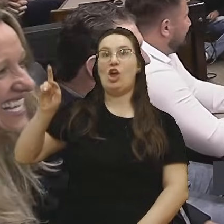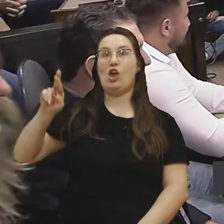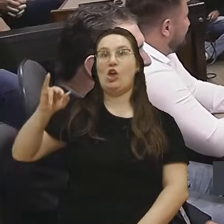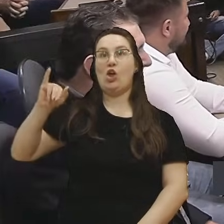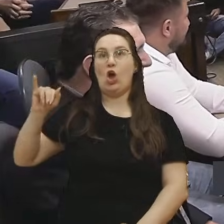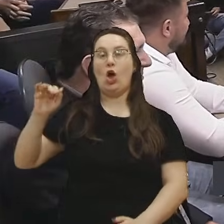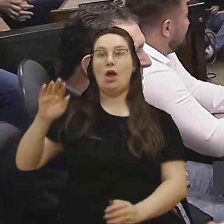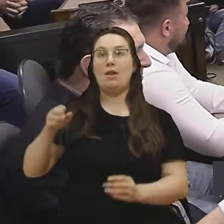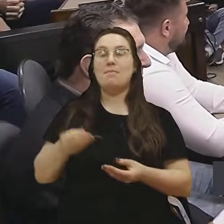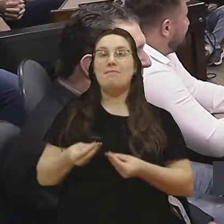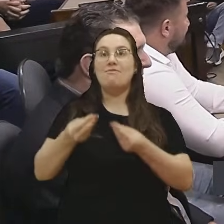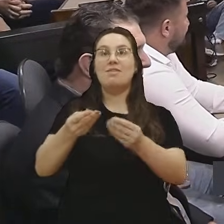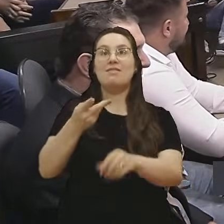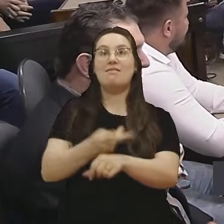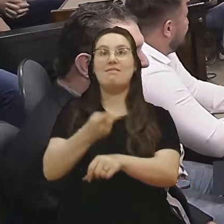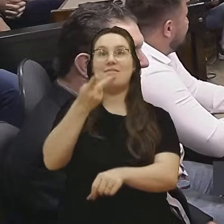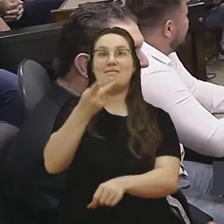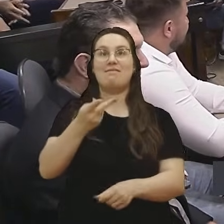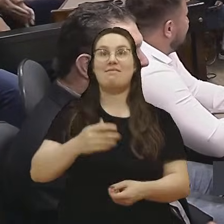premiação.